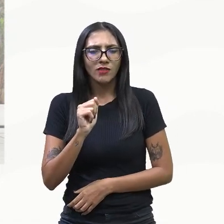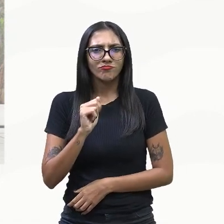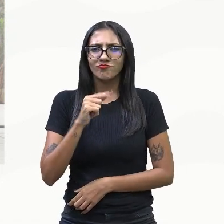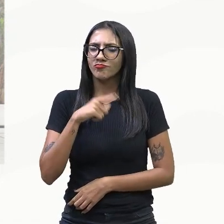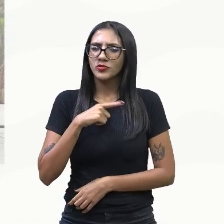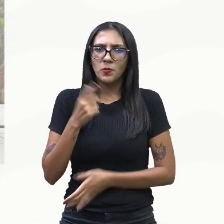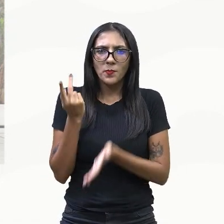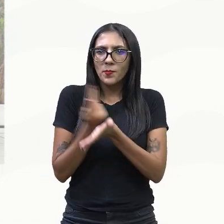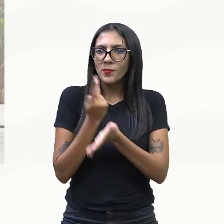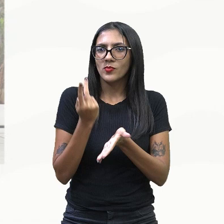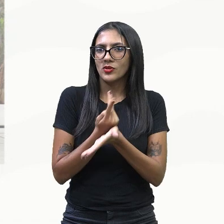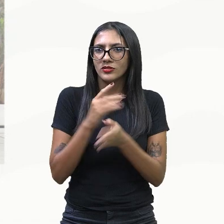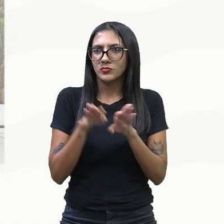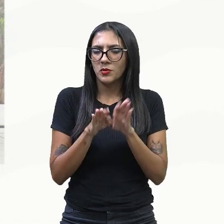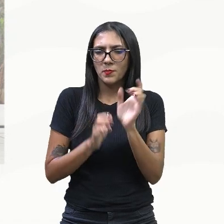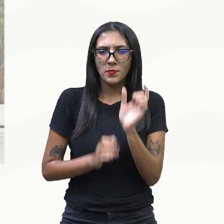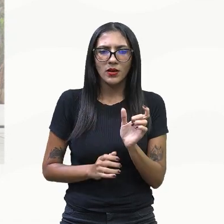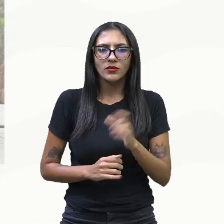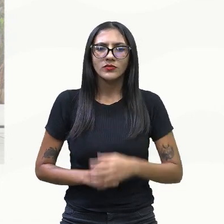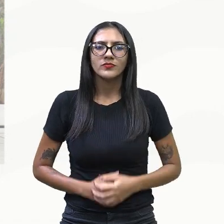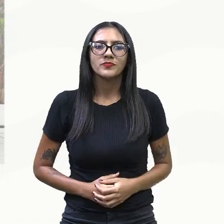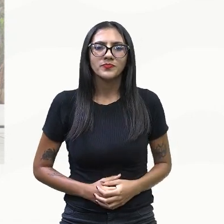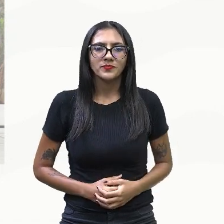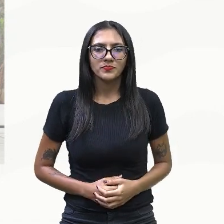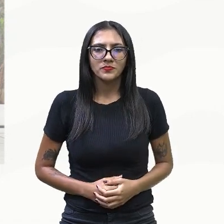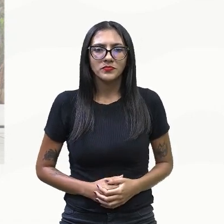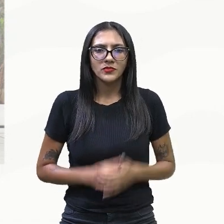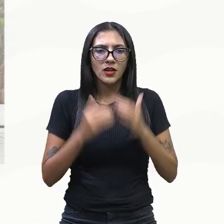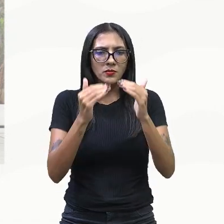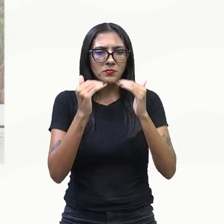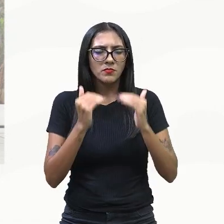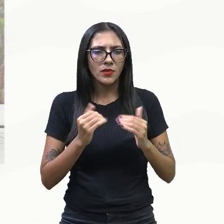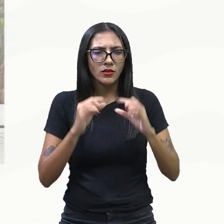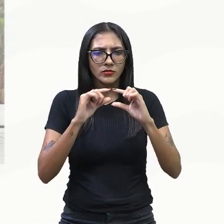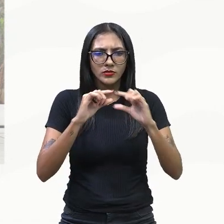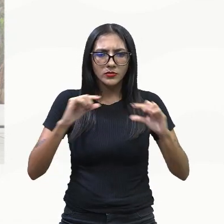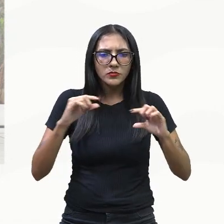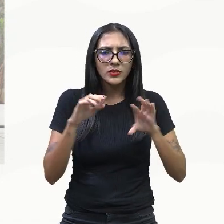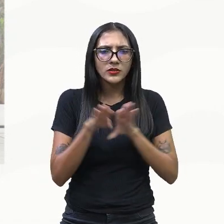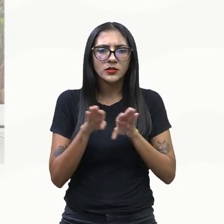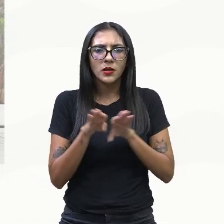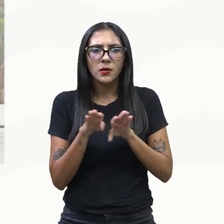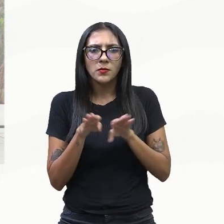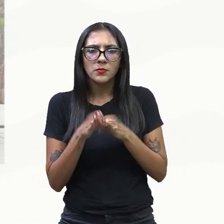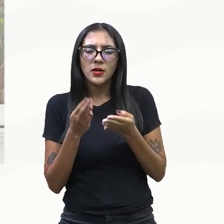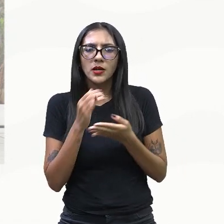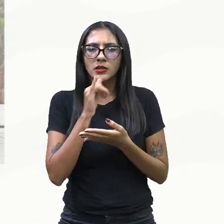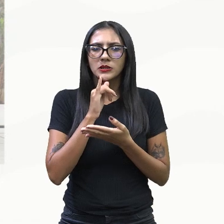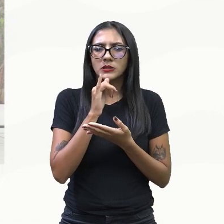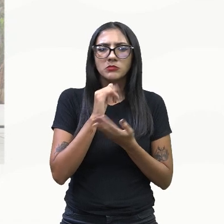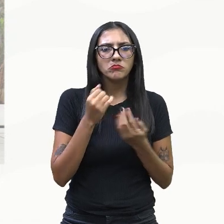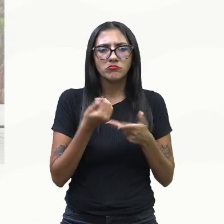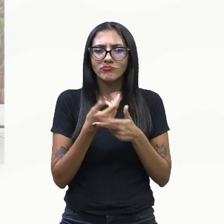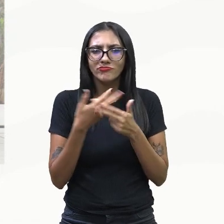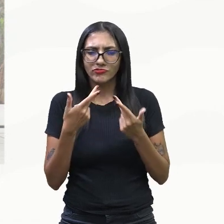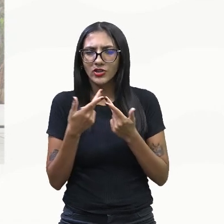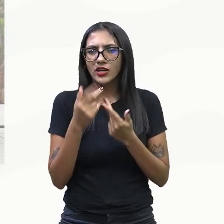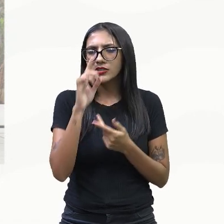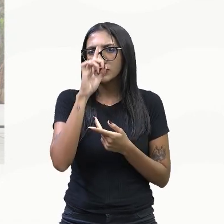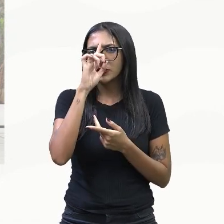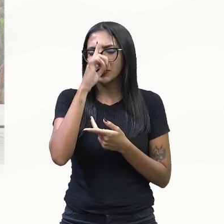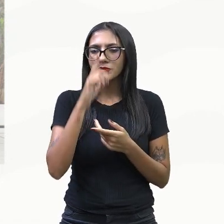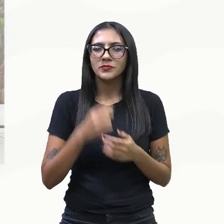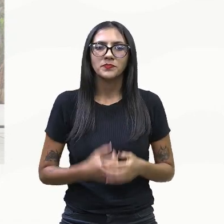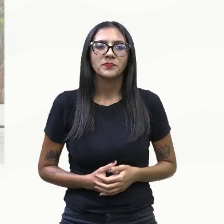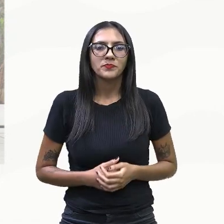cozinheira, certo? Certo. Aí nós temos embaixo, né, ele colocou até, certo, tem alguma falha de vírgula, é aceitável. Mas nós